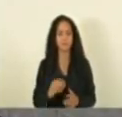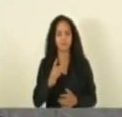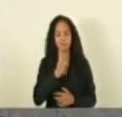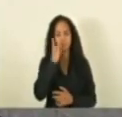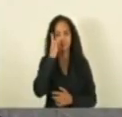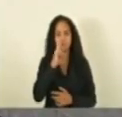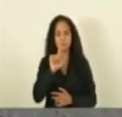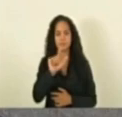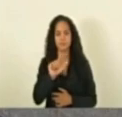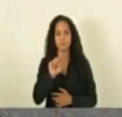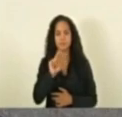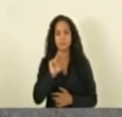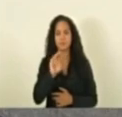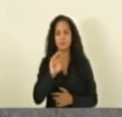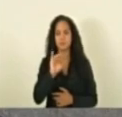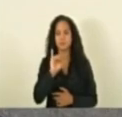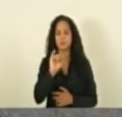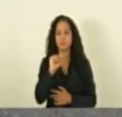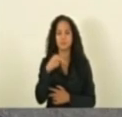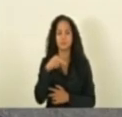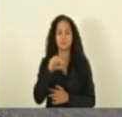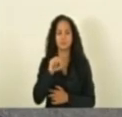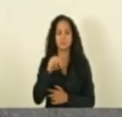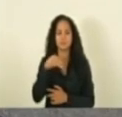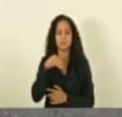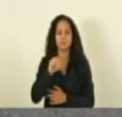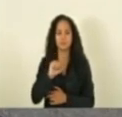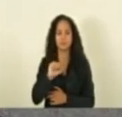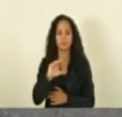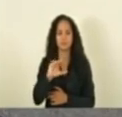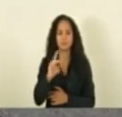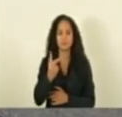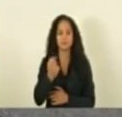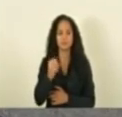Deputado Luciano Machado, com o relator.